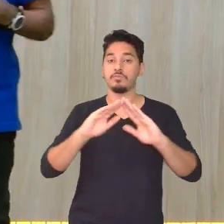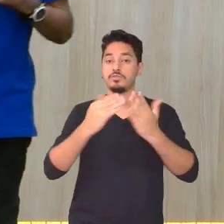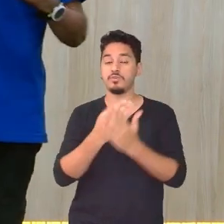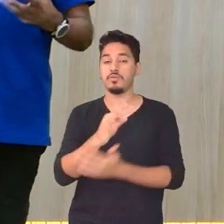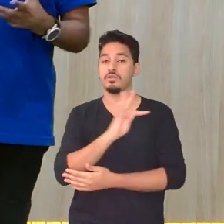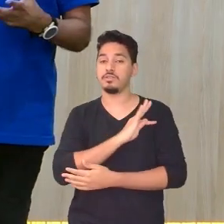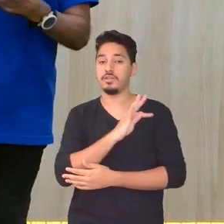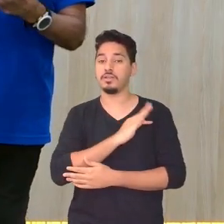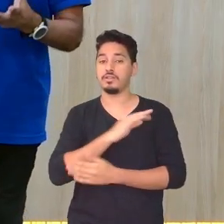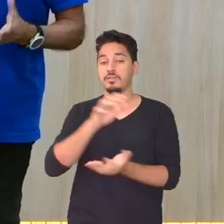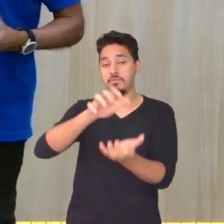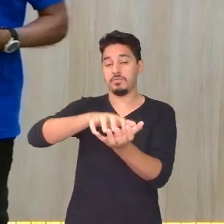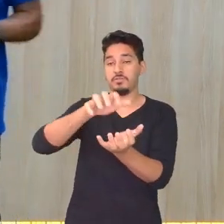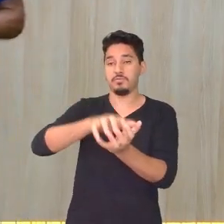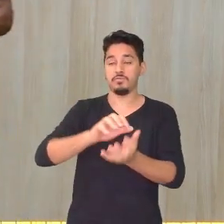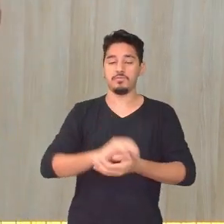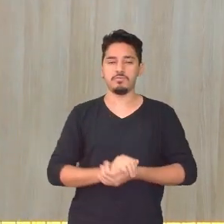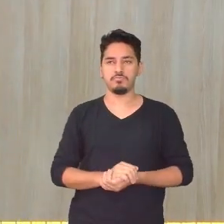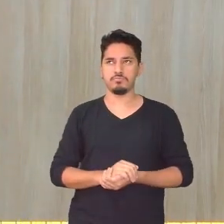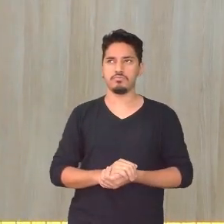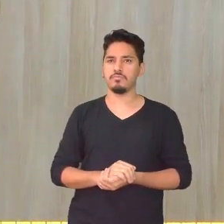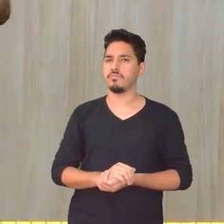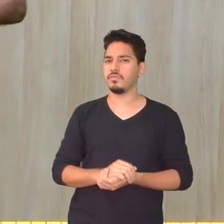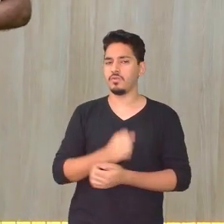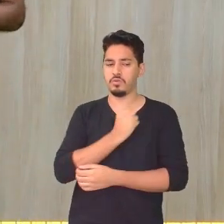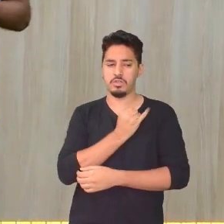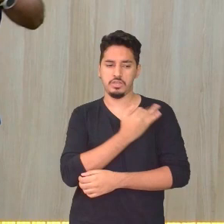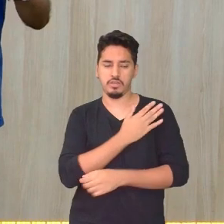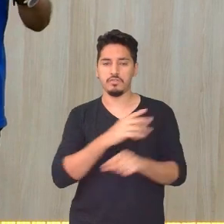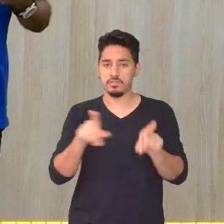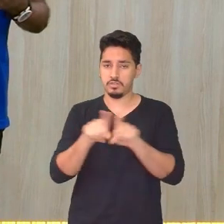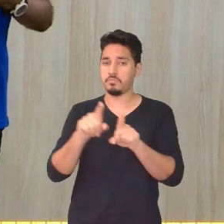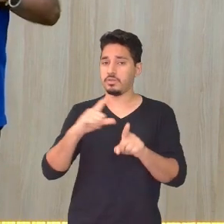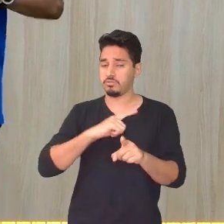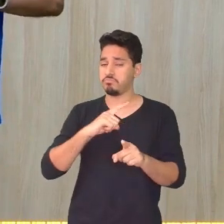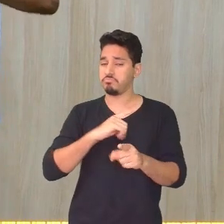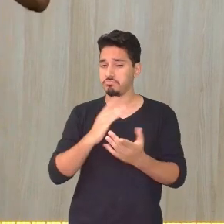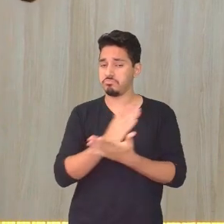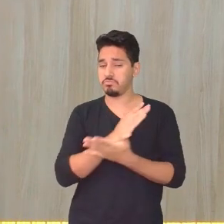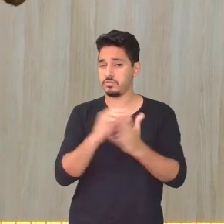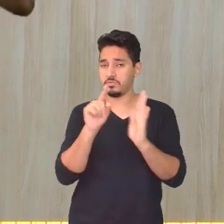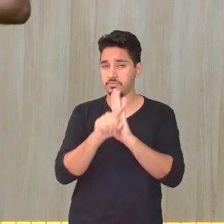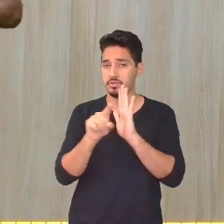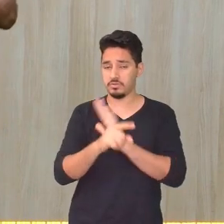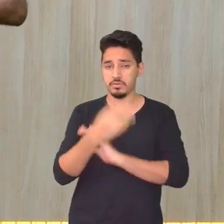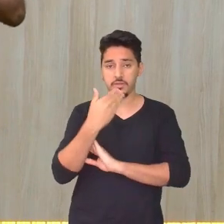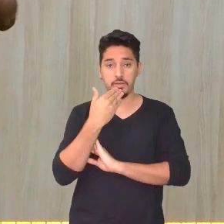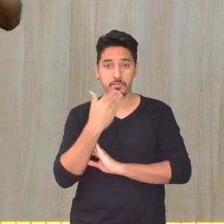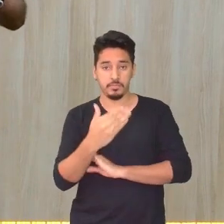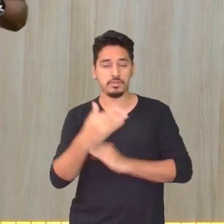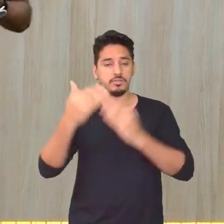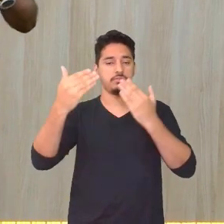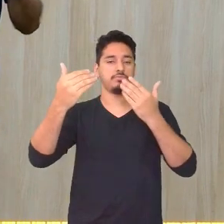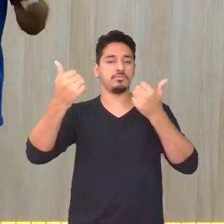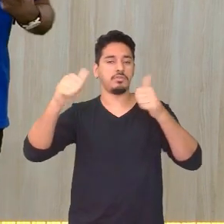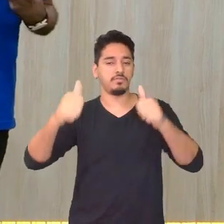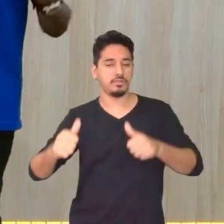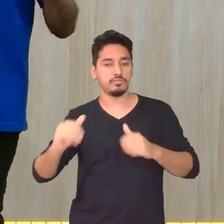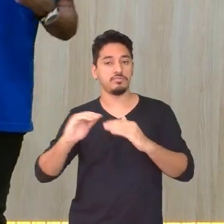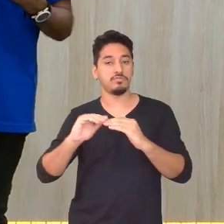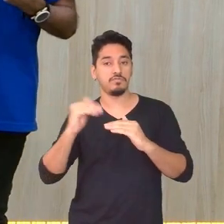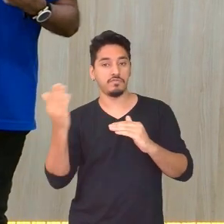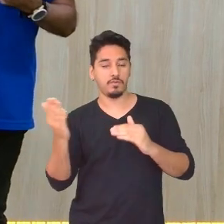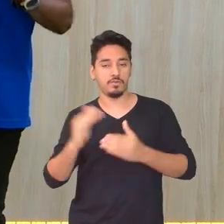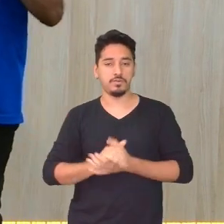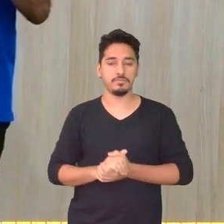certo? Tem o IFPE também, exige algo parecido com esse raciocínio, com essa contextualização. É assim que pede as avaliações externas da